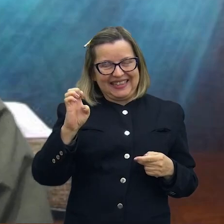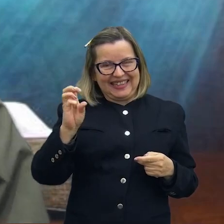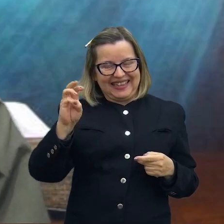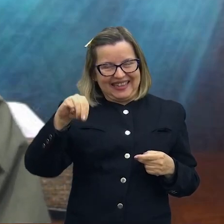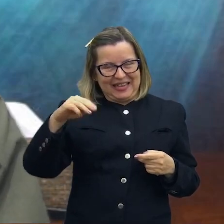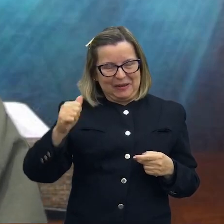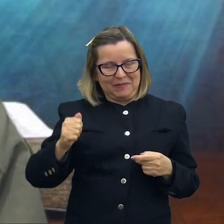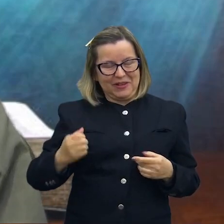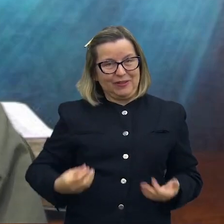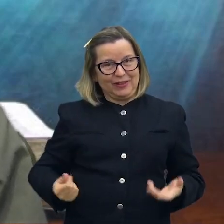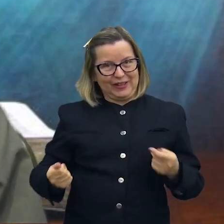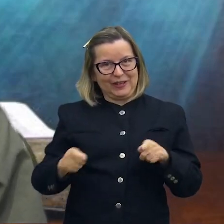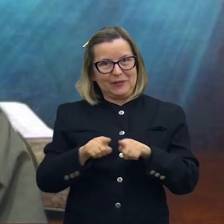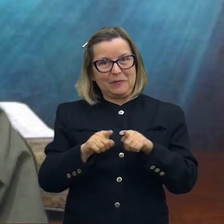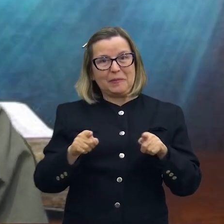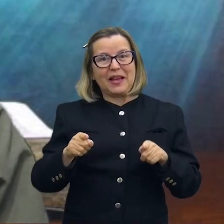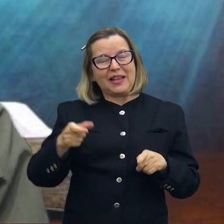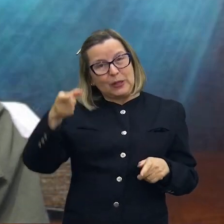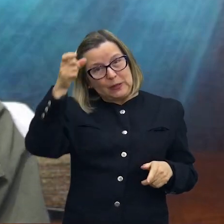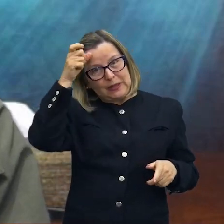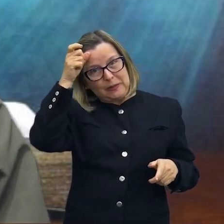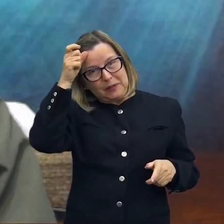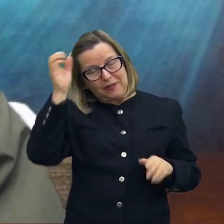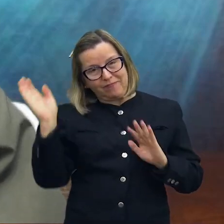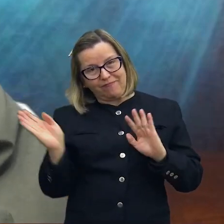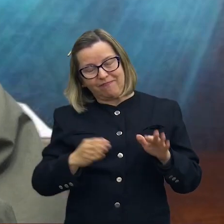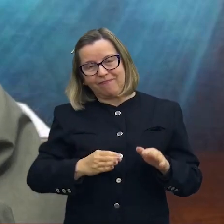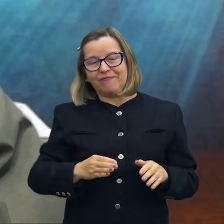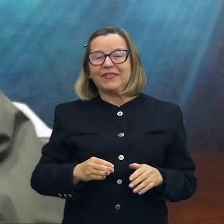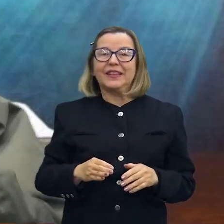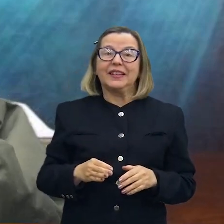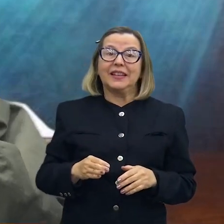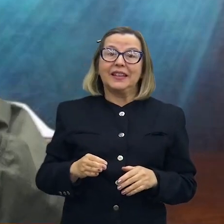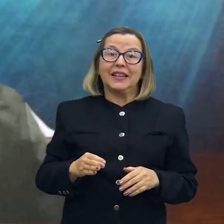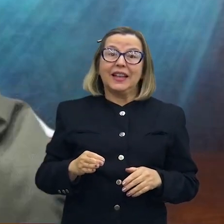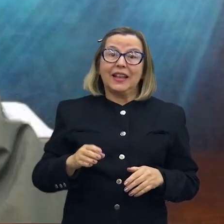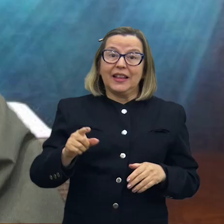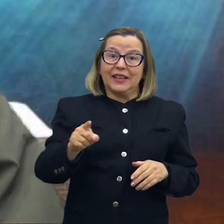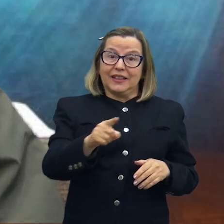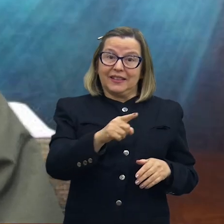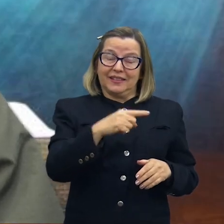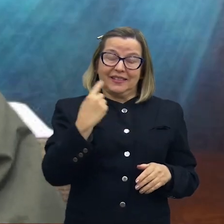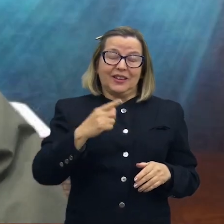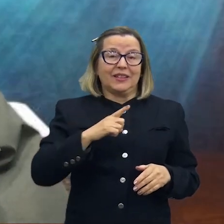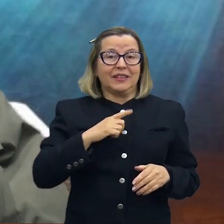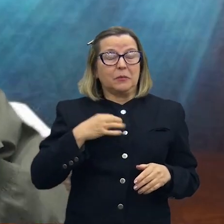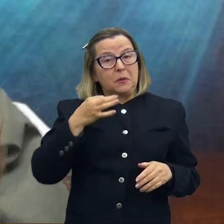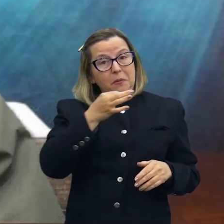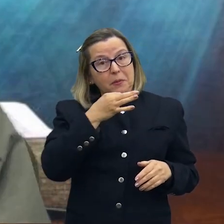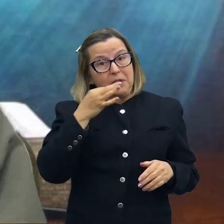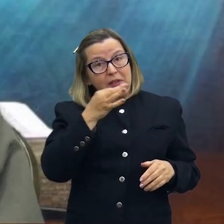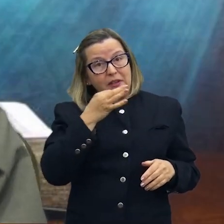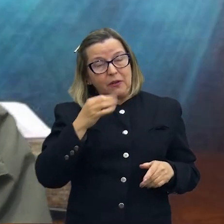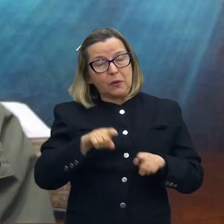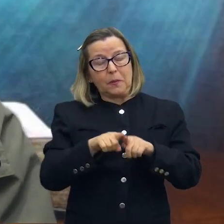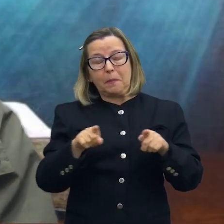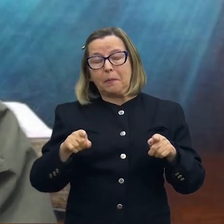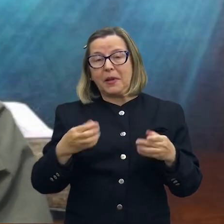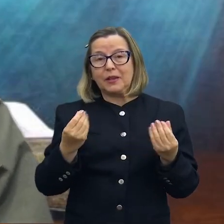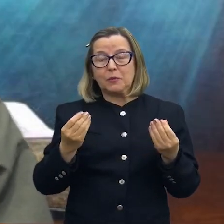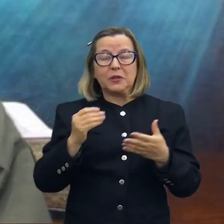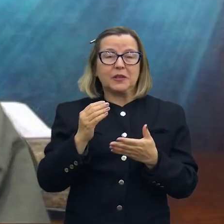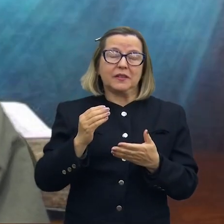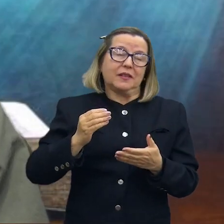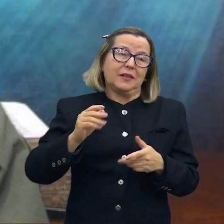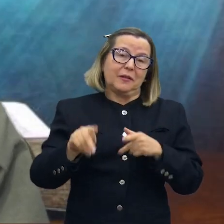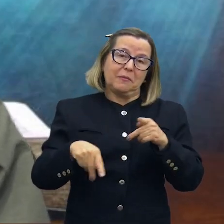do capeta, mas só entra quem quer também. Então, nós temos opinião sobre isso. Eu encontro muitas pessoas, não posso aceitar